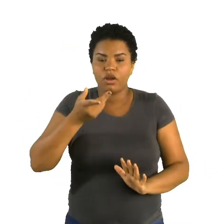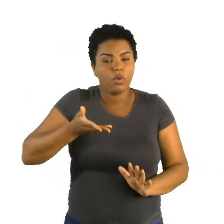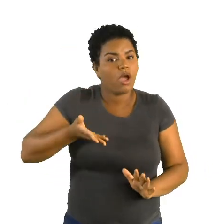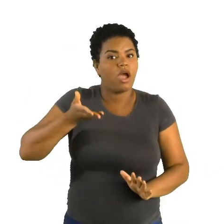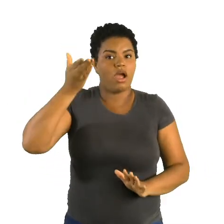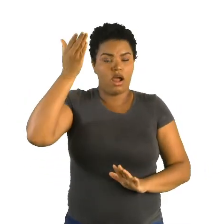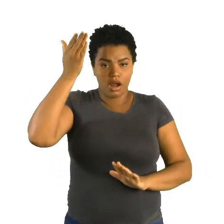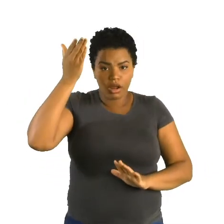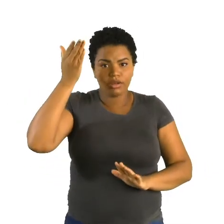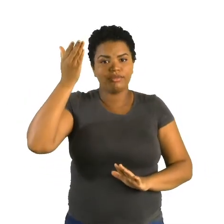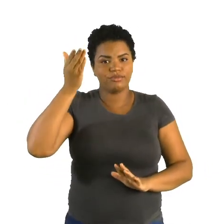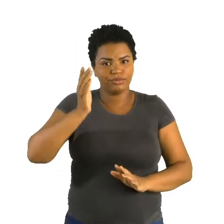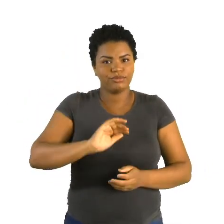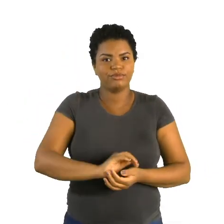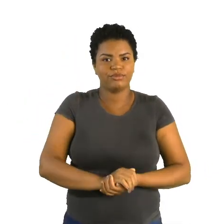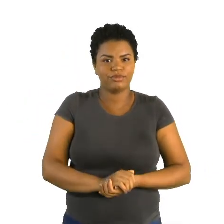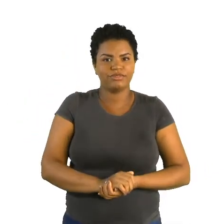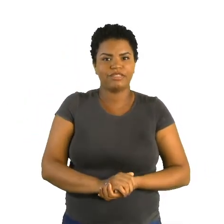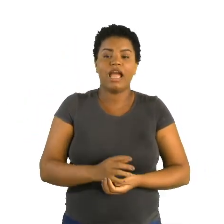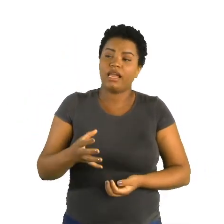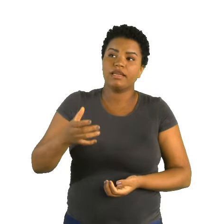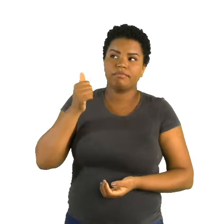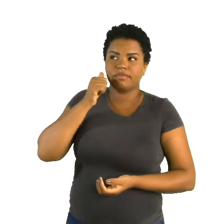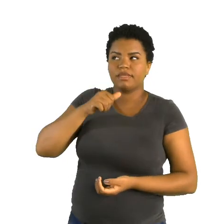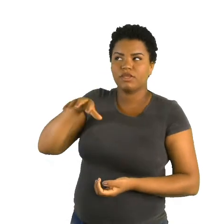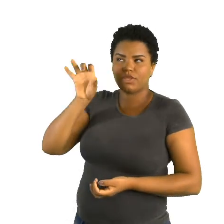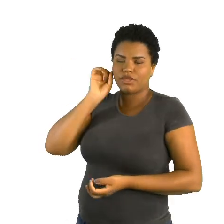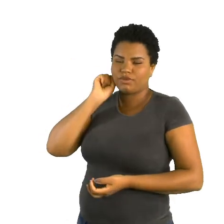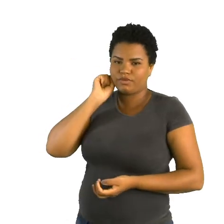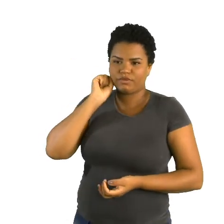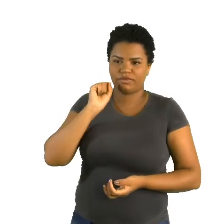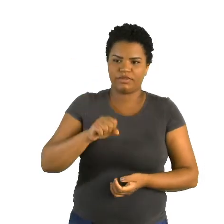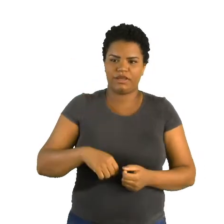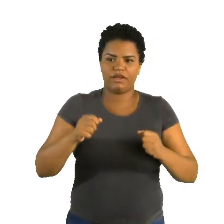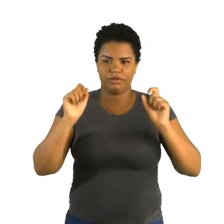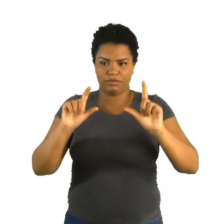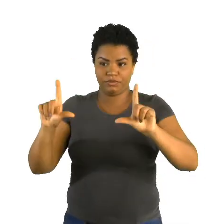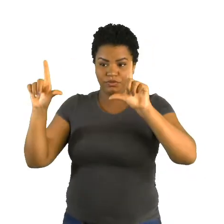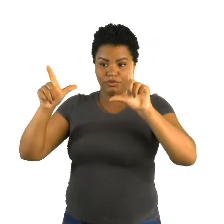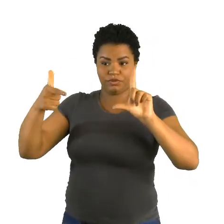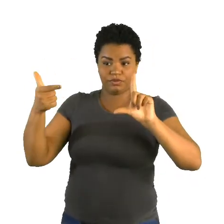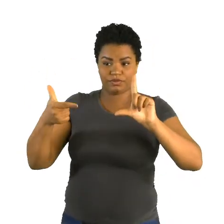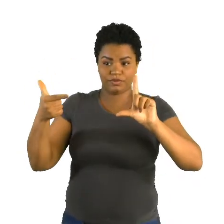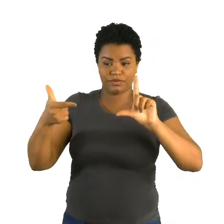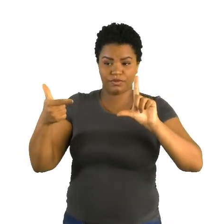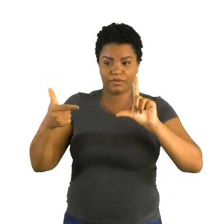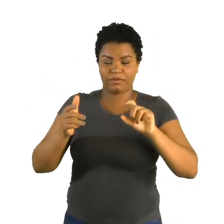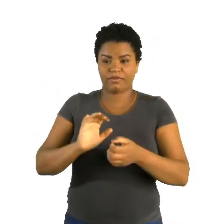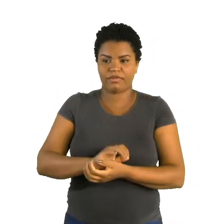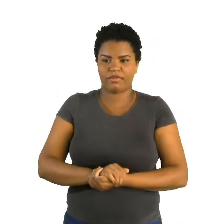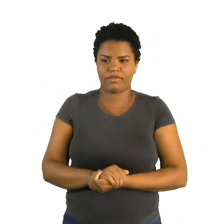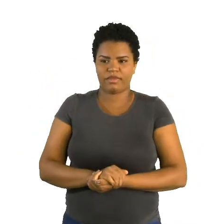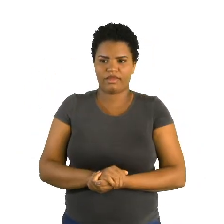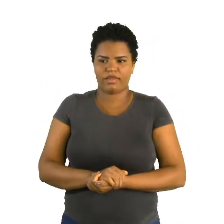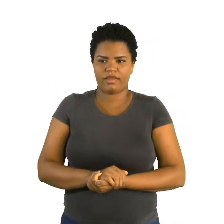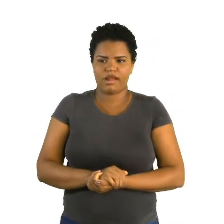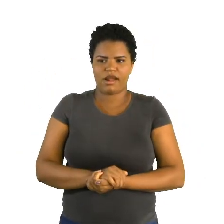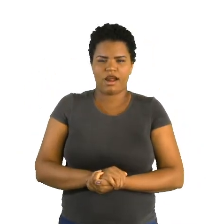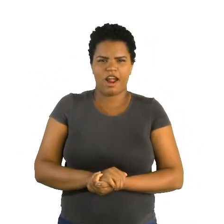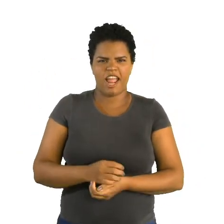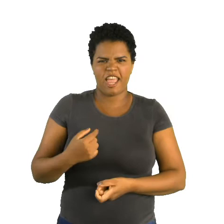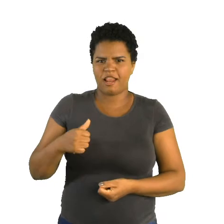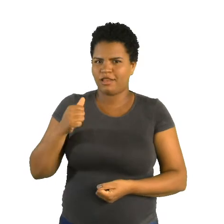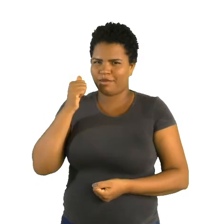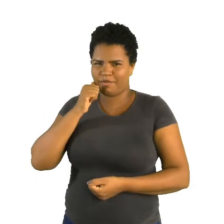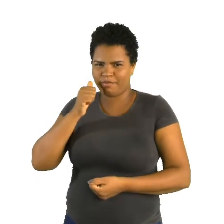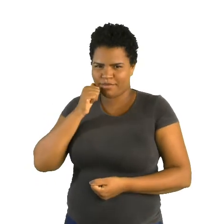falar. Então ela ouviu. No segundo quadradinho, ela como a característica dela é uma menina